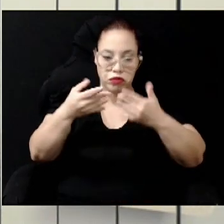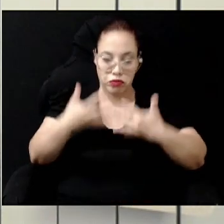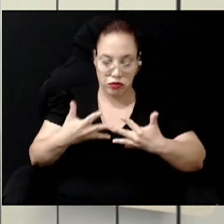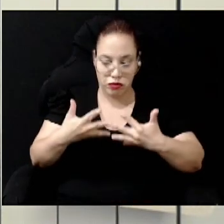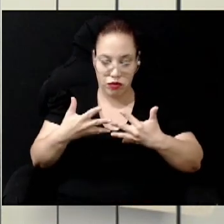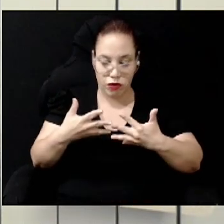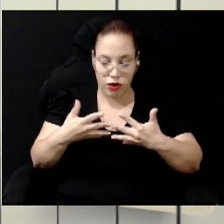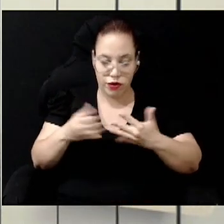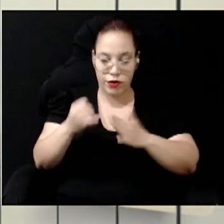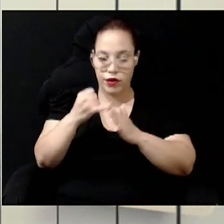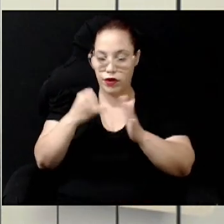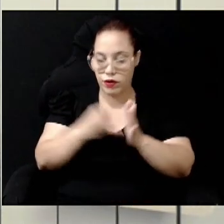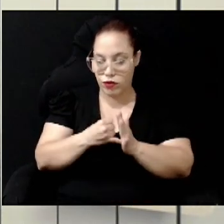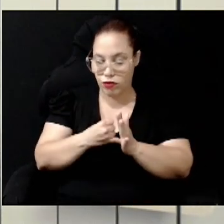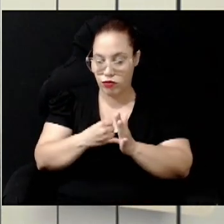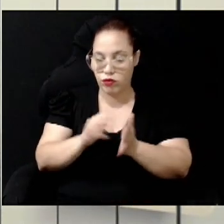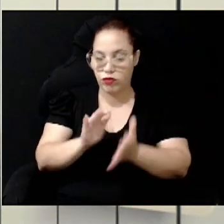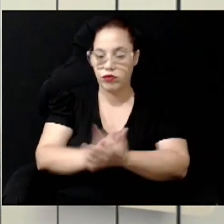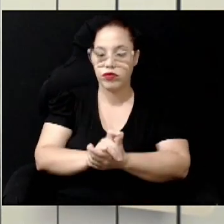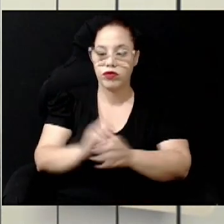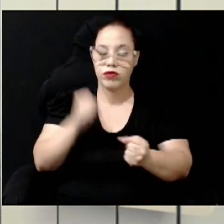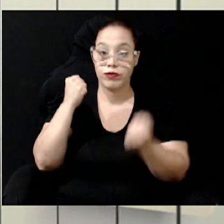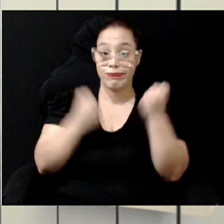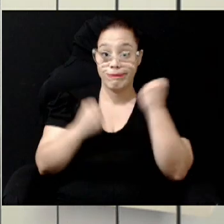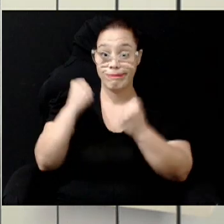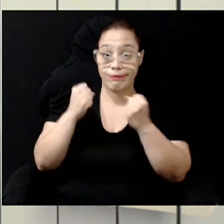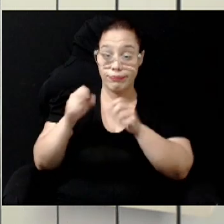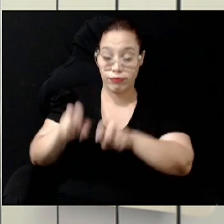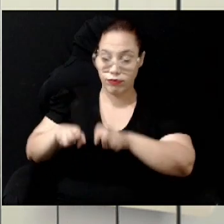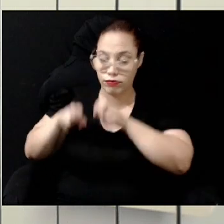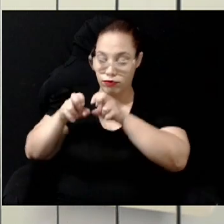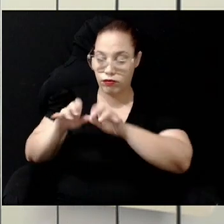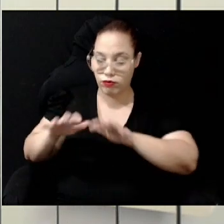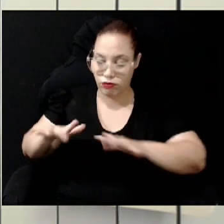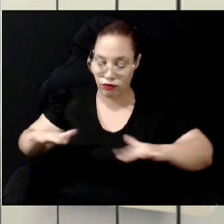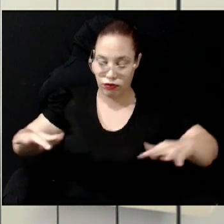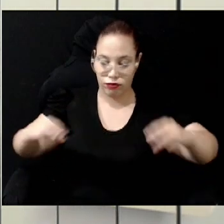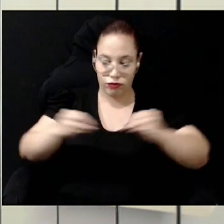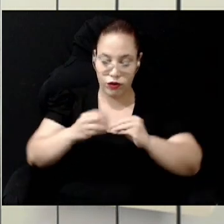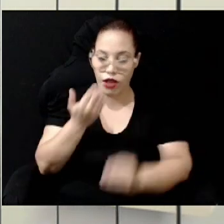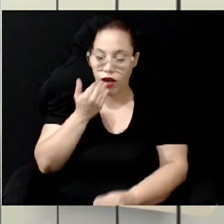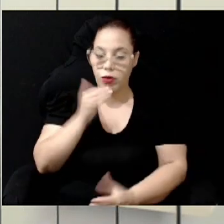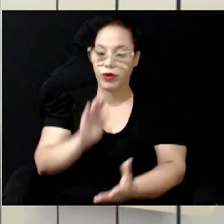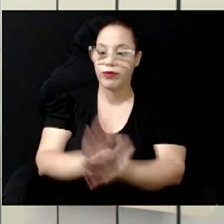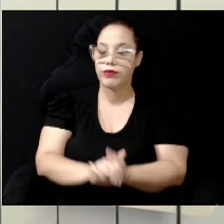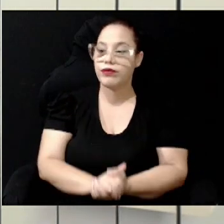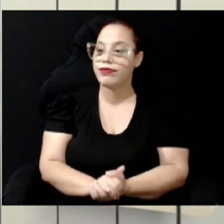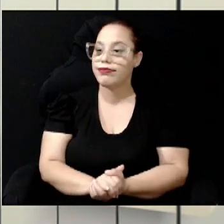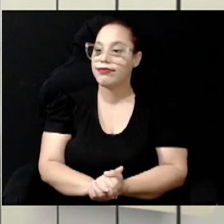indústria alimentícia e o armazenamento de alimentos.